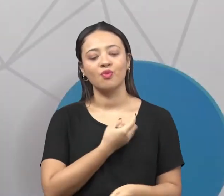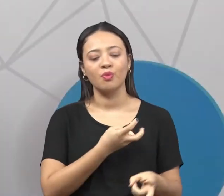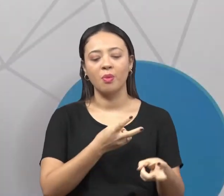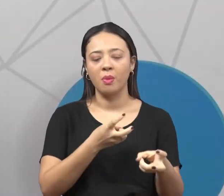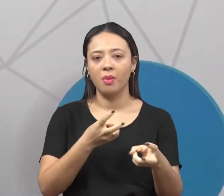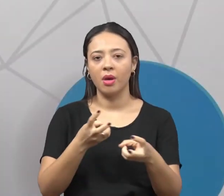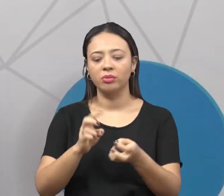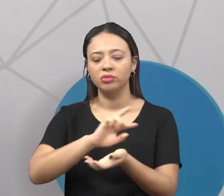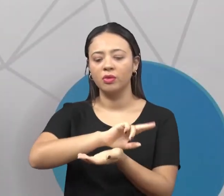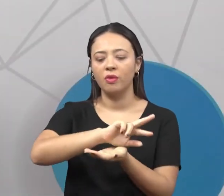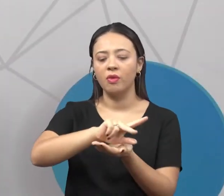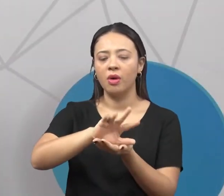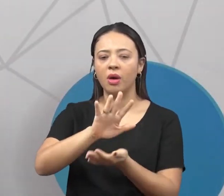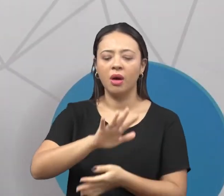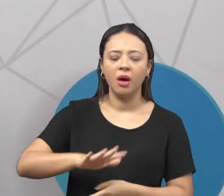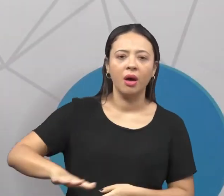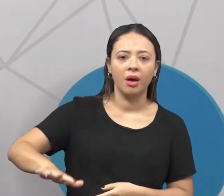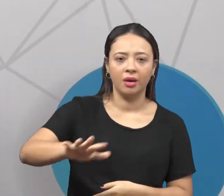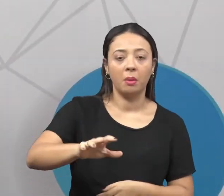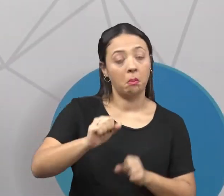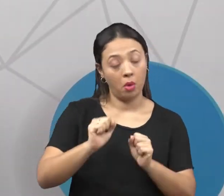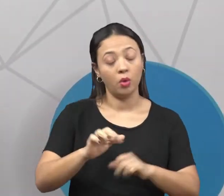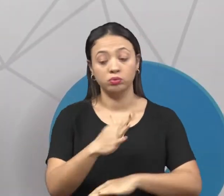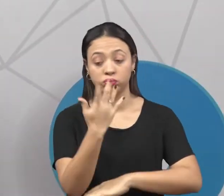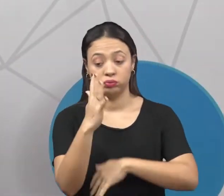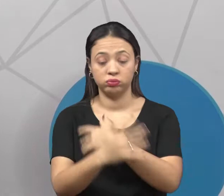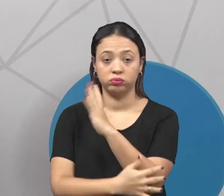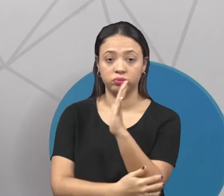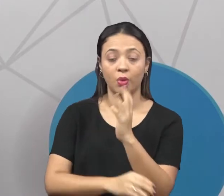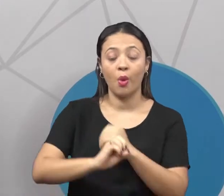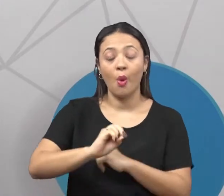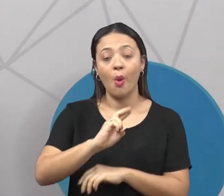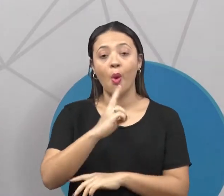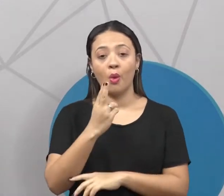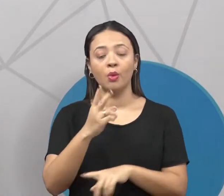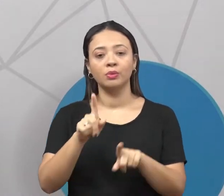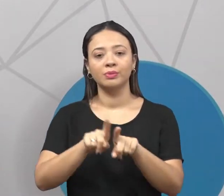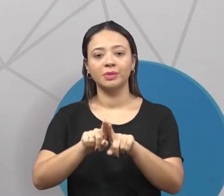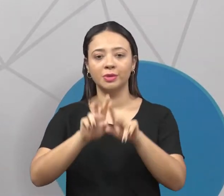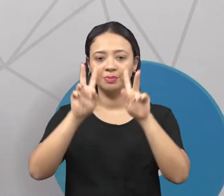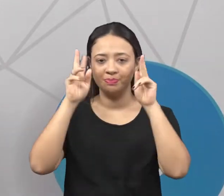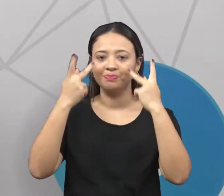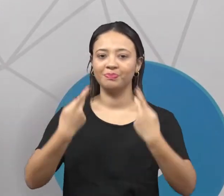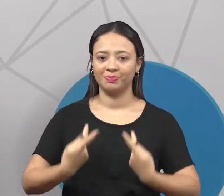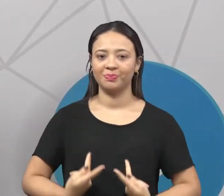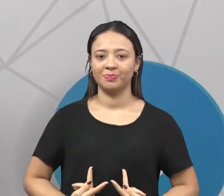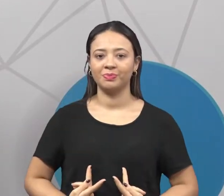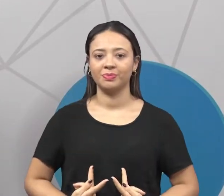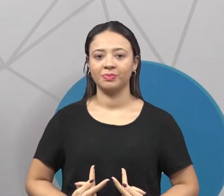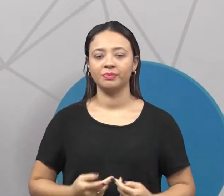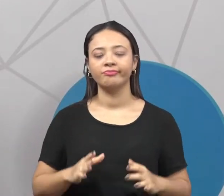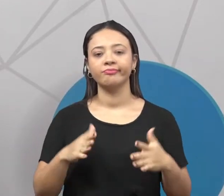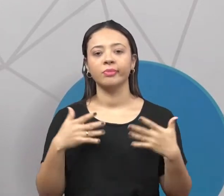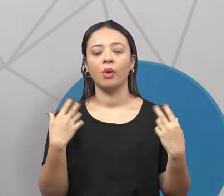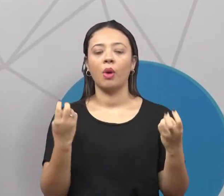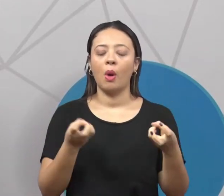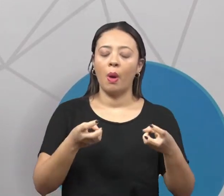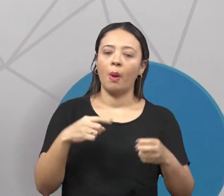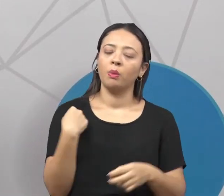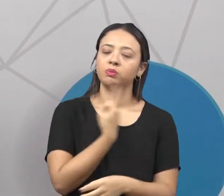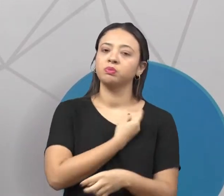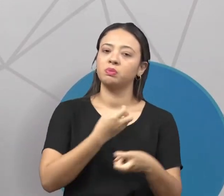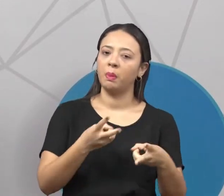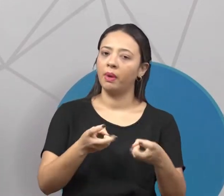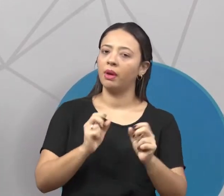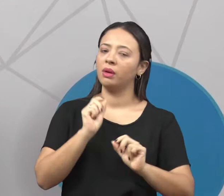de diferentes paisagens, seja ela naturais ou seja ela humana. Então a gente percebe que, para a